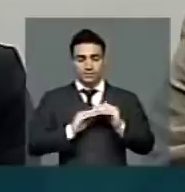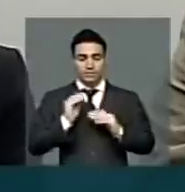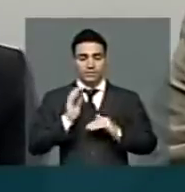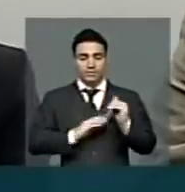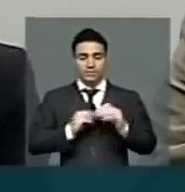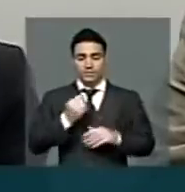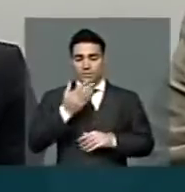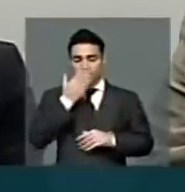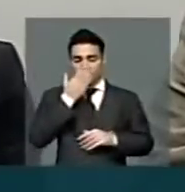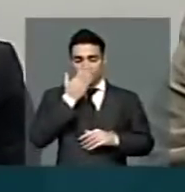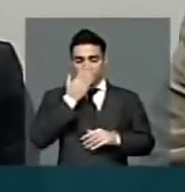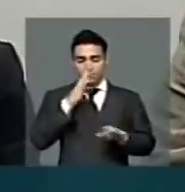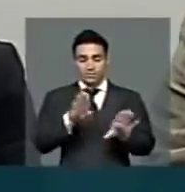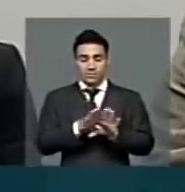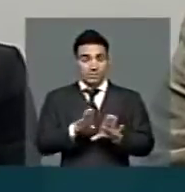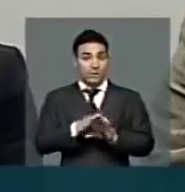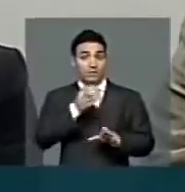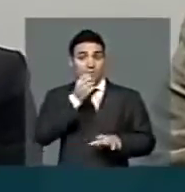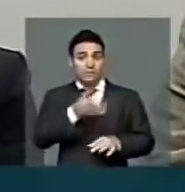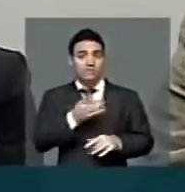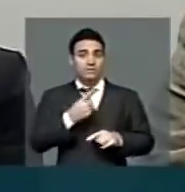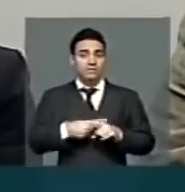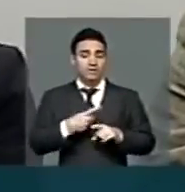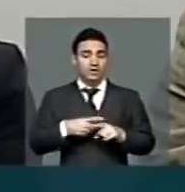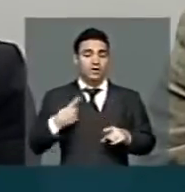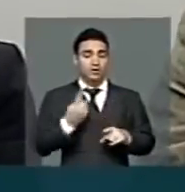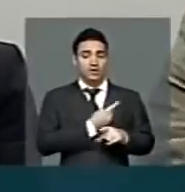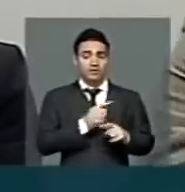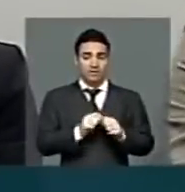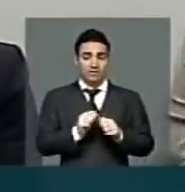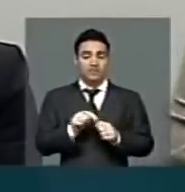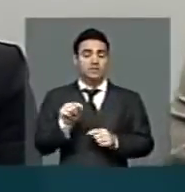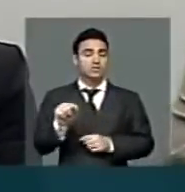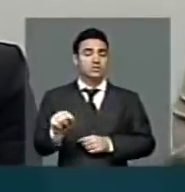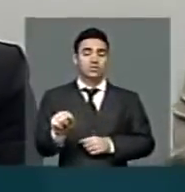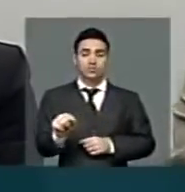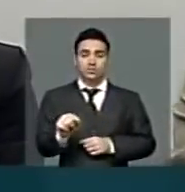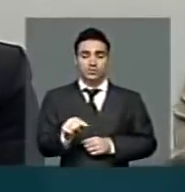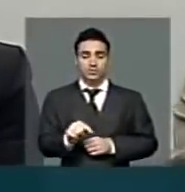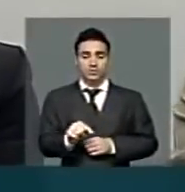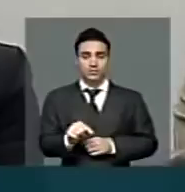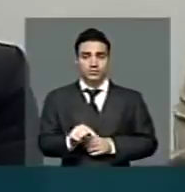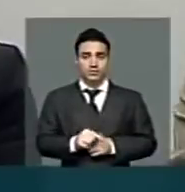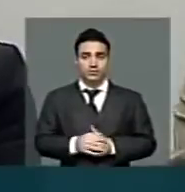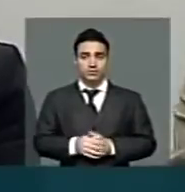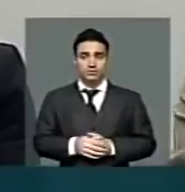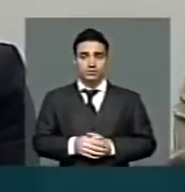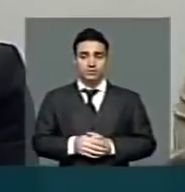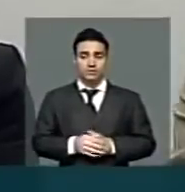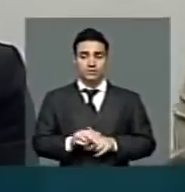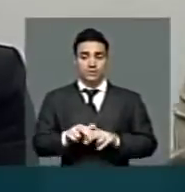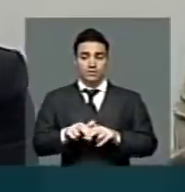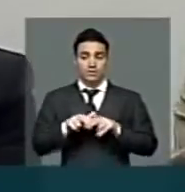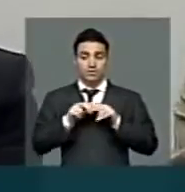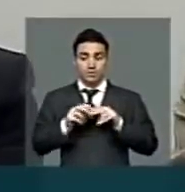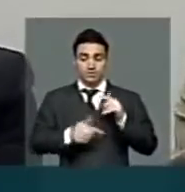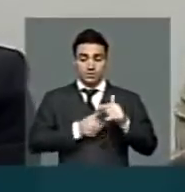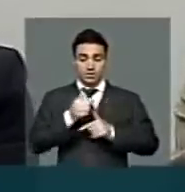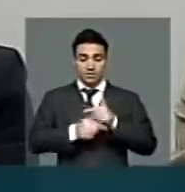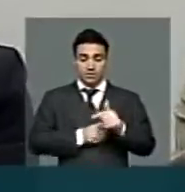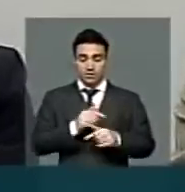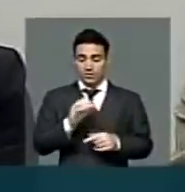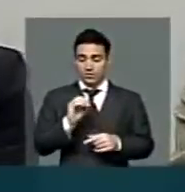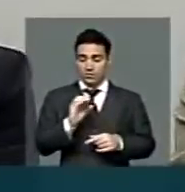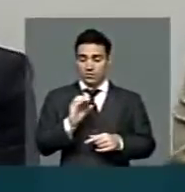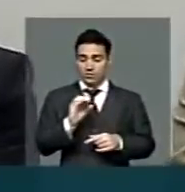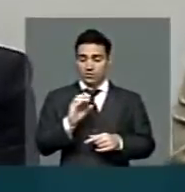da prostituição, e a vantagem é que a gente faz isso é por uma ocupação que está prevista há muito